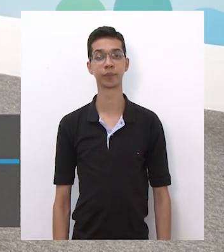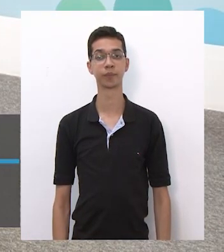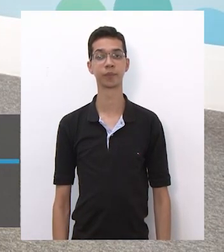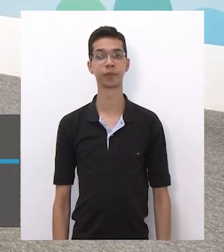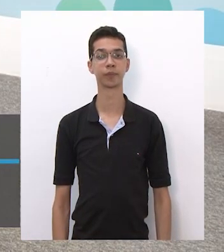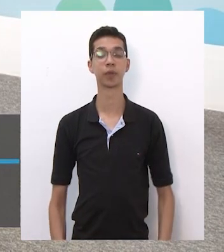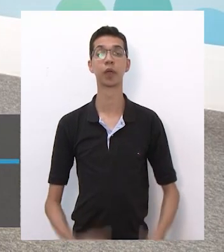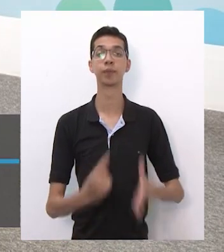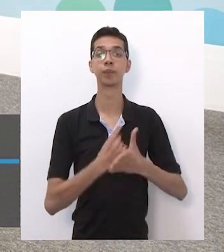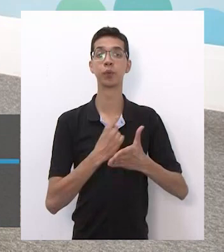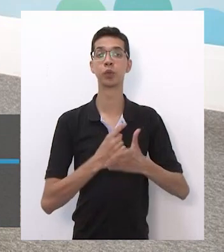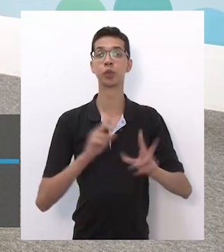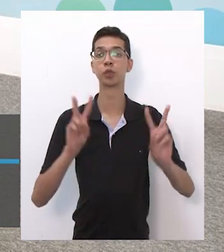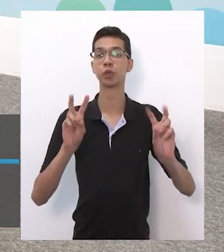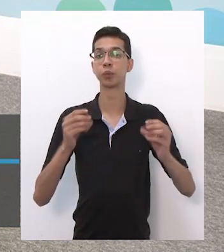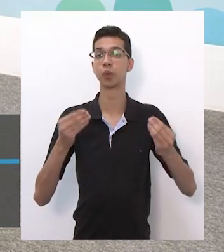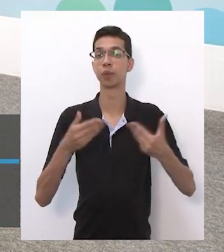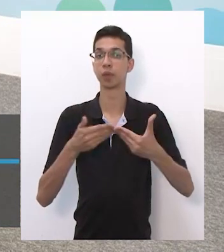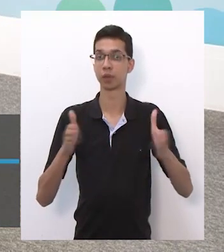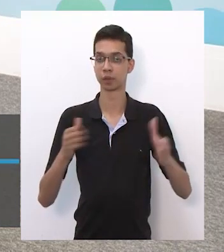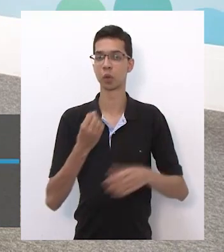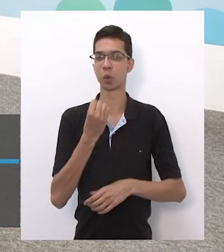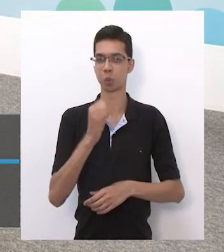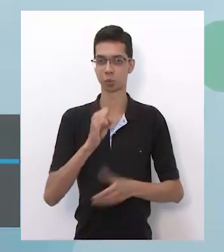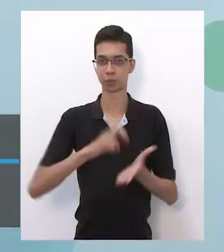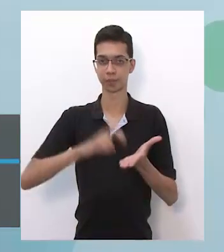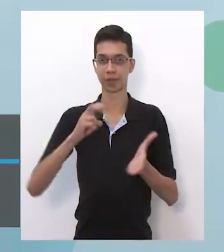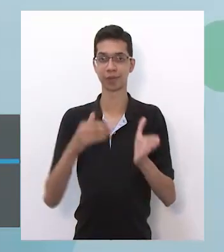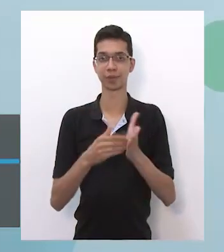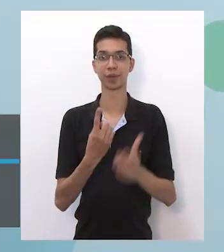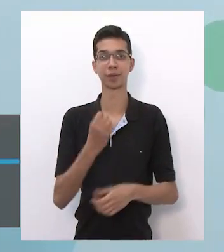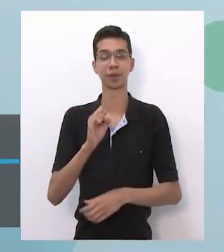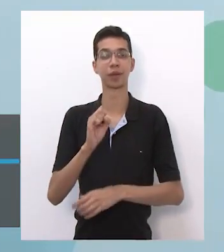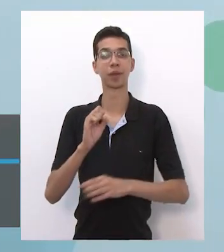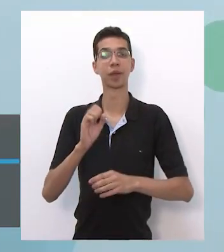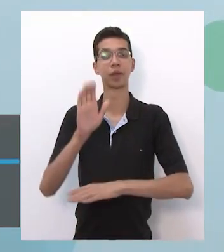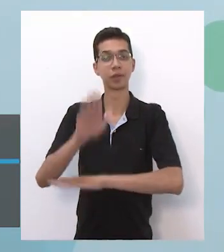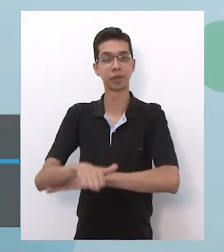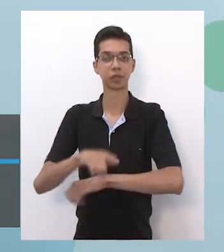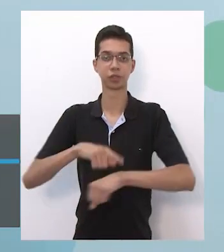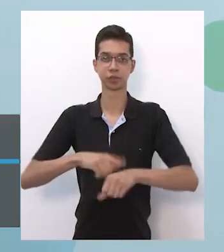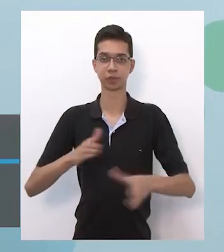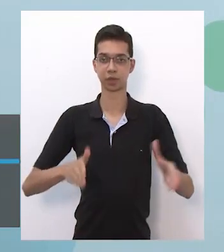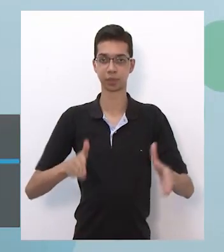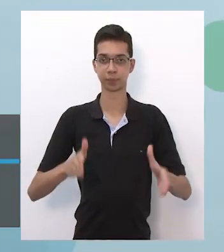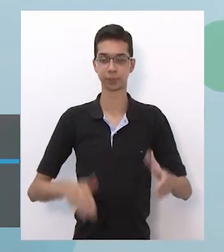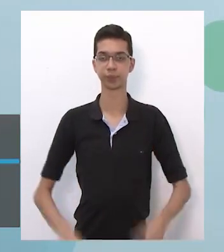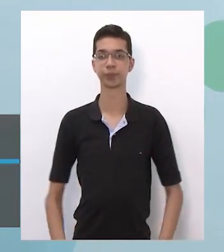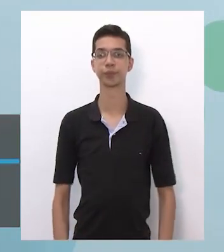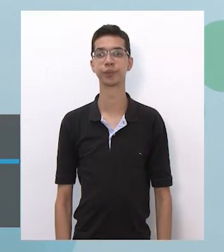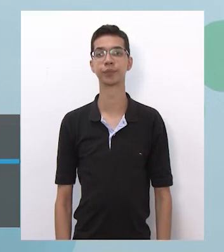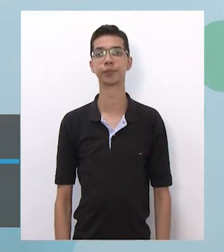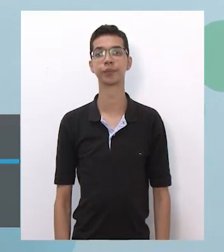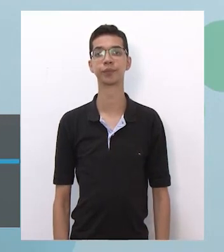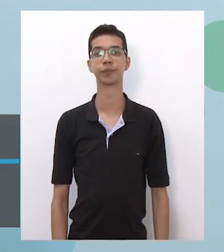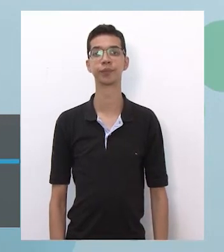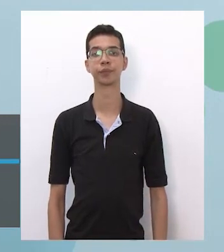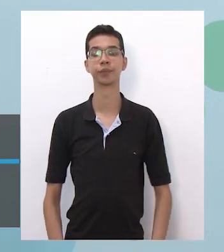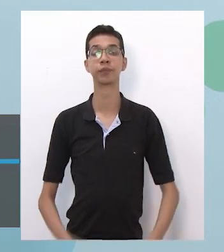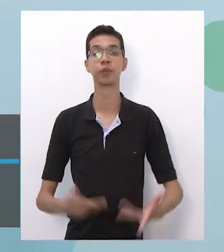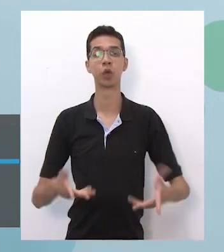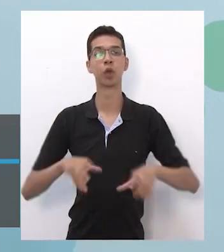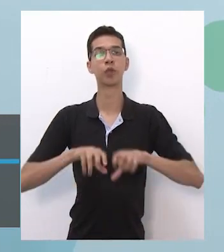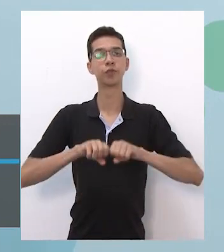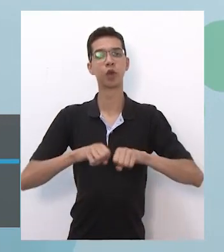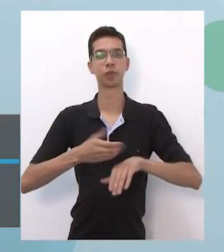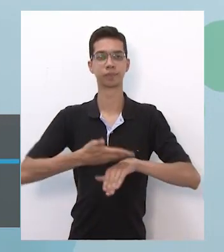ao horário do funcionamento. O horário de funcionamento das 8 às 18, que é o nosso período, e a duração das trilhas. Então, as nossas trilhas formativas, elas